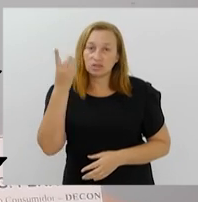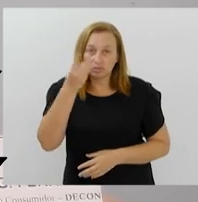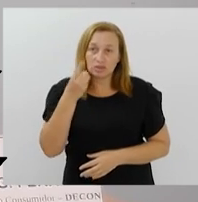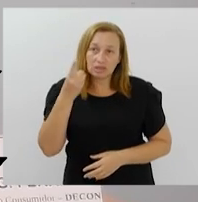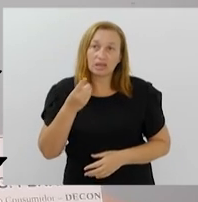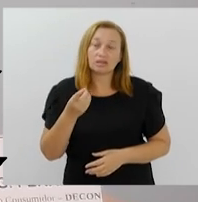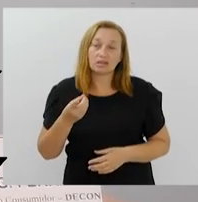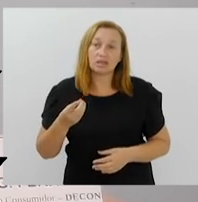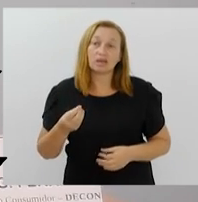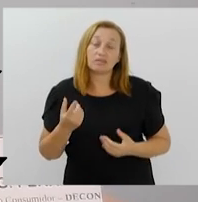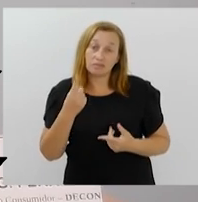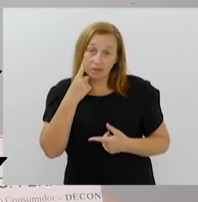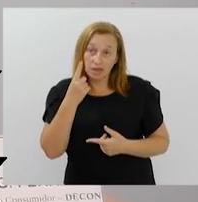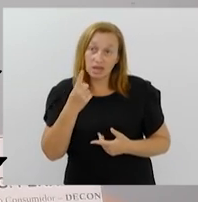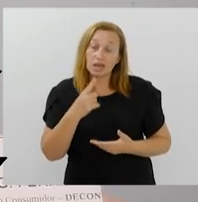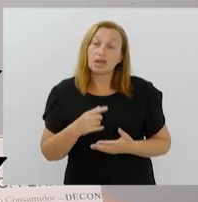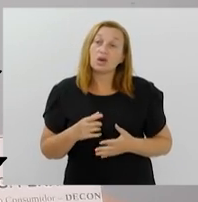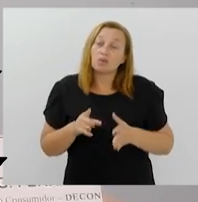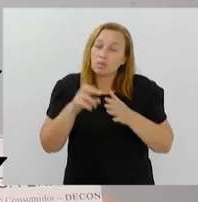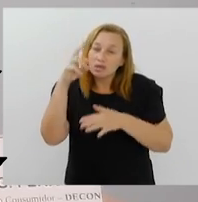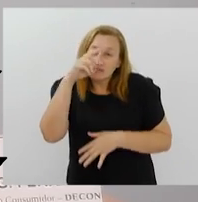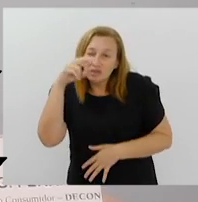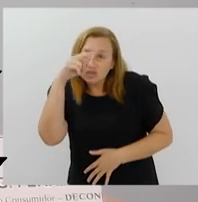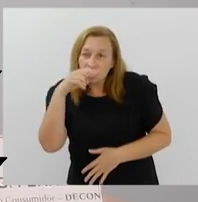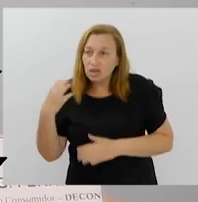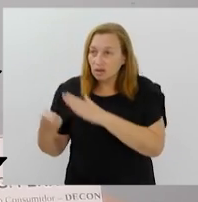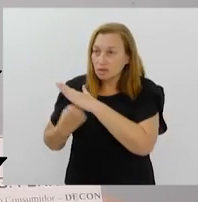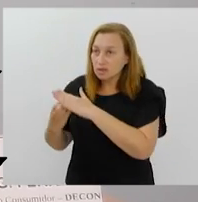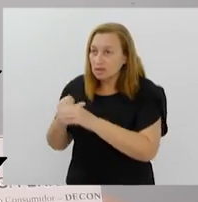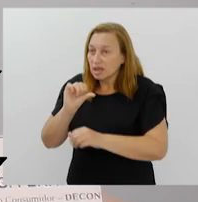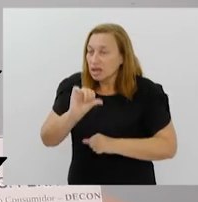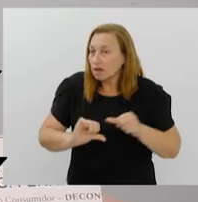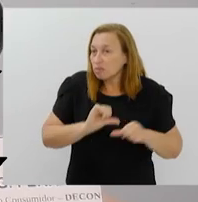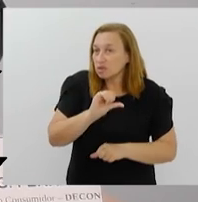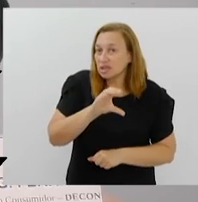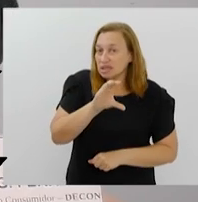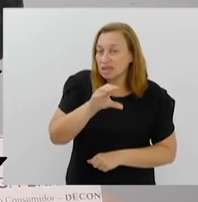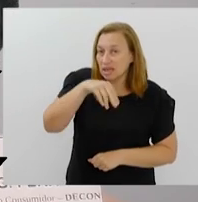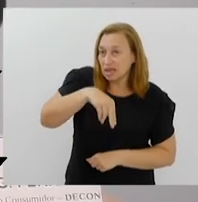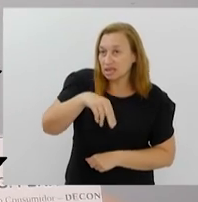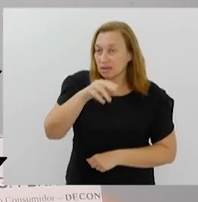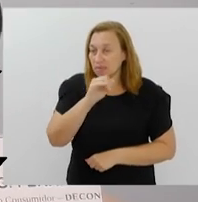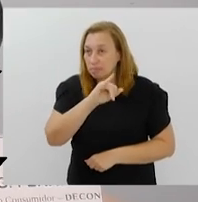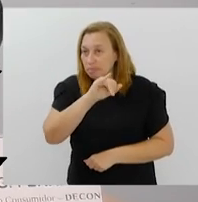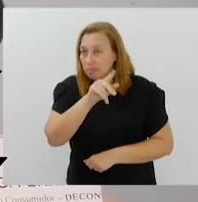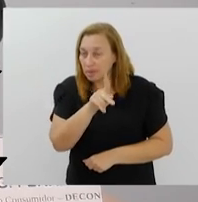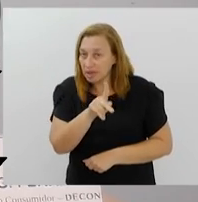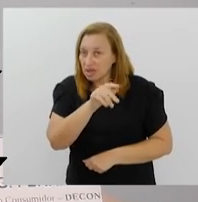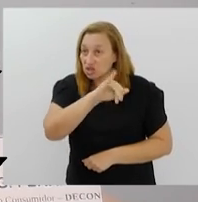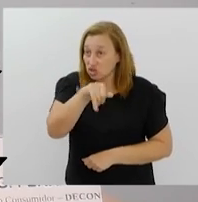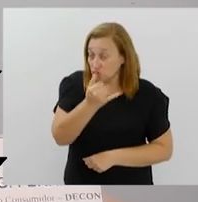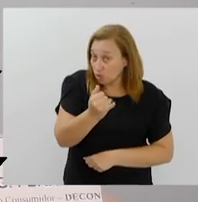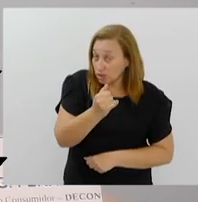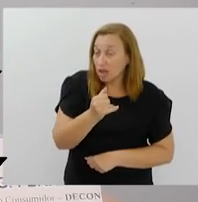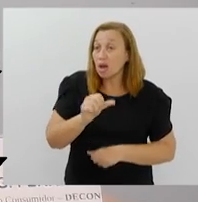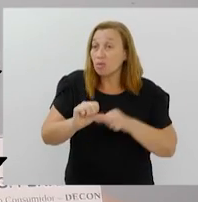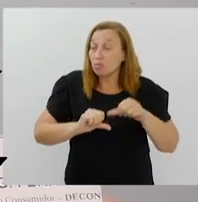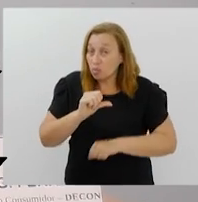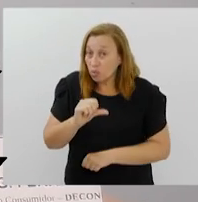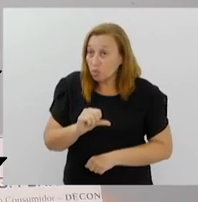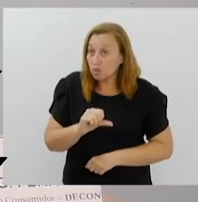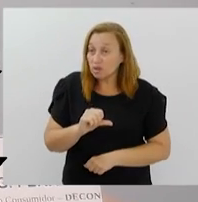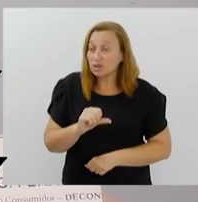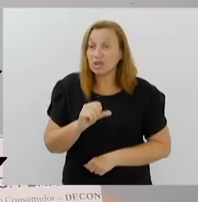isso porque a gente começa investigando uma empresa ela muda de CNPJ muda de administrador muda de eh muda de de de